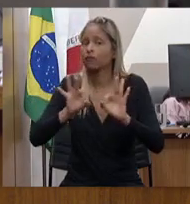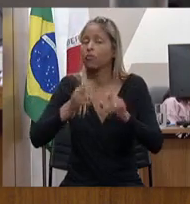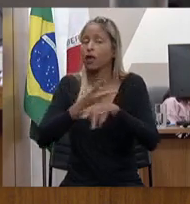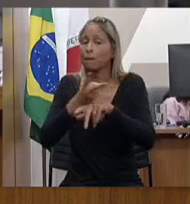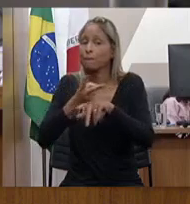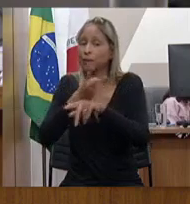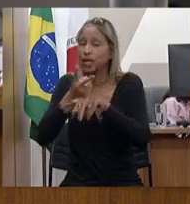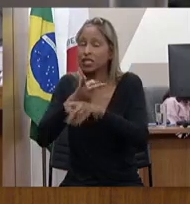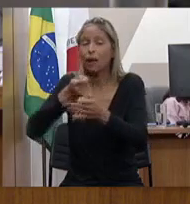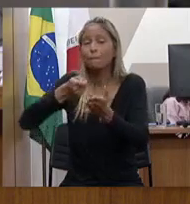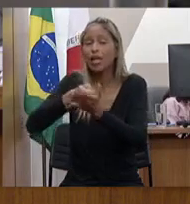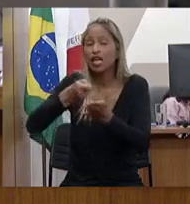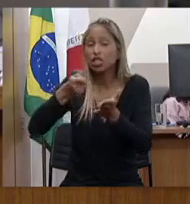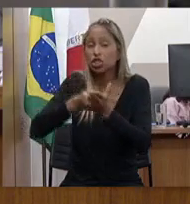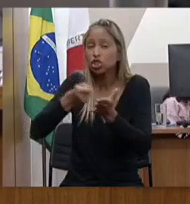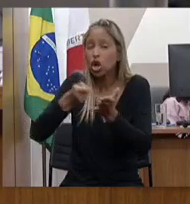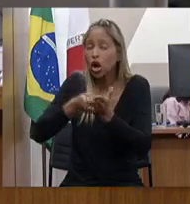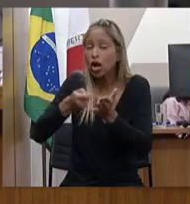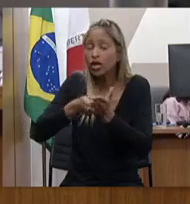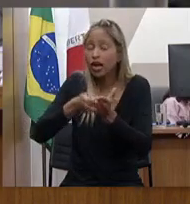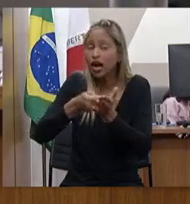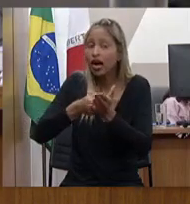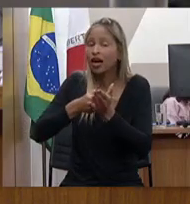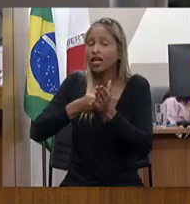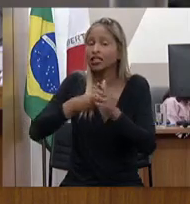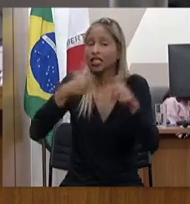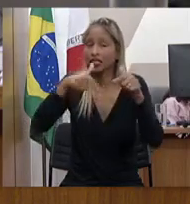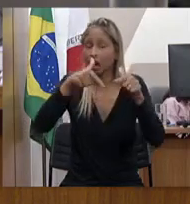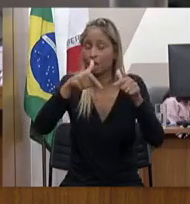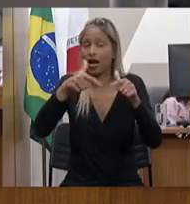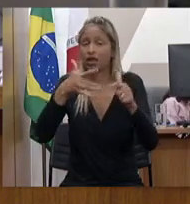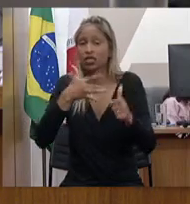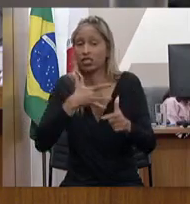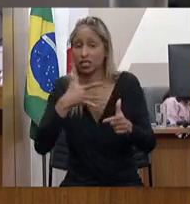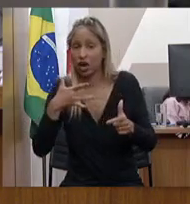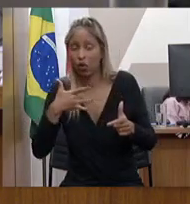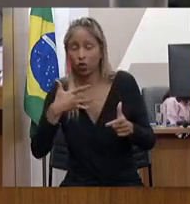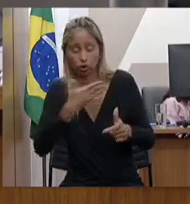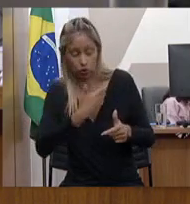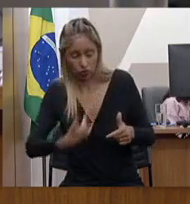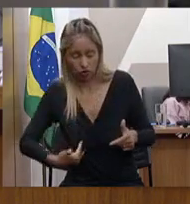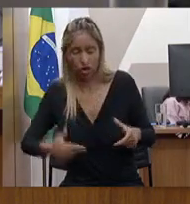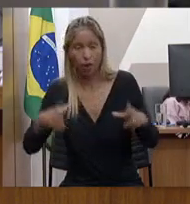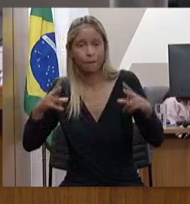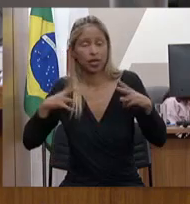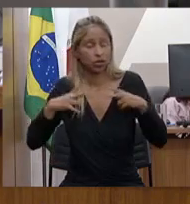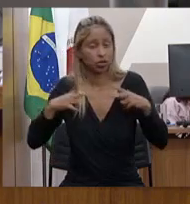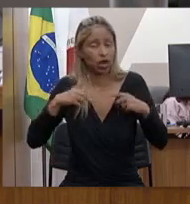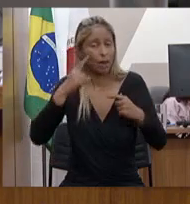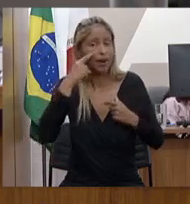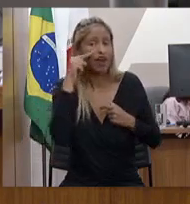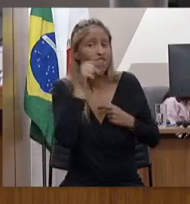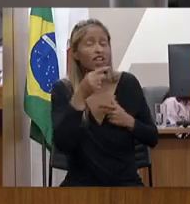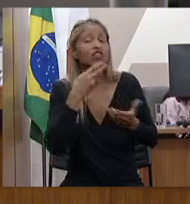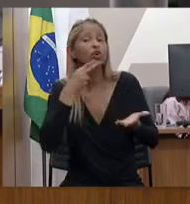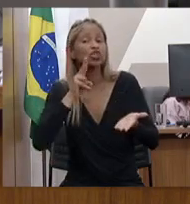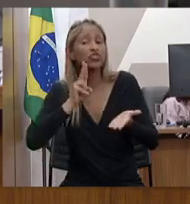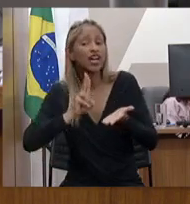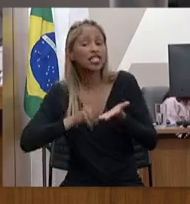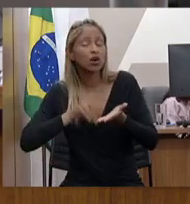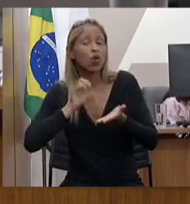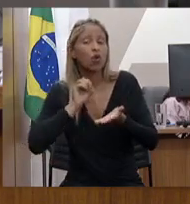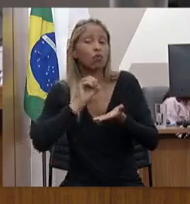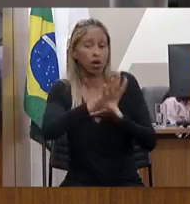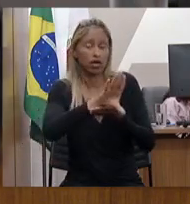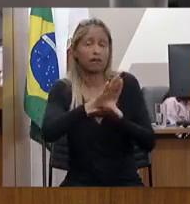buscar pressionar as direções desse Serviços de Saúde sejam públicos privados para que eles notifiquem corretamente